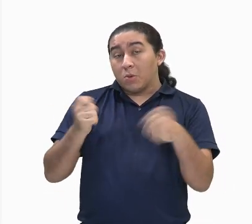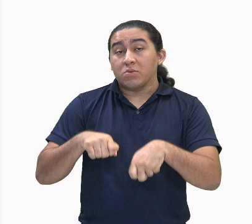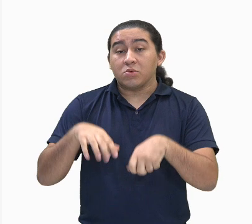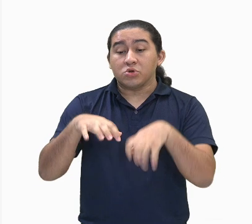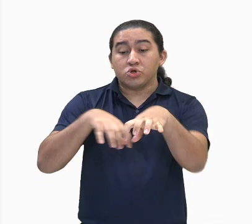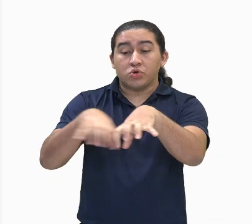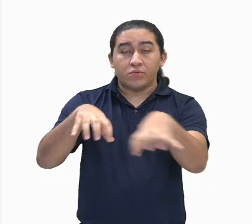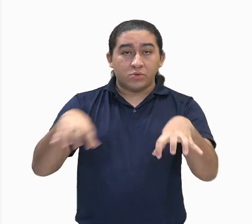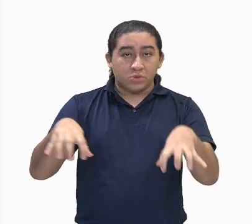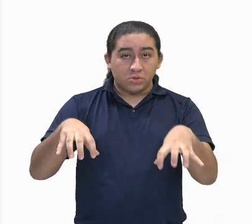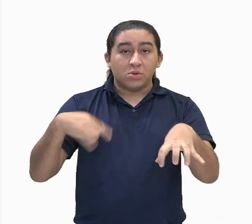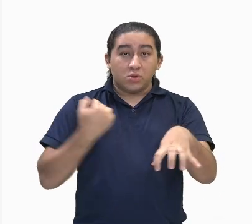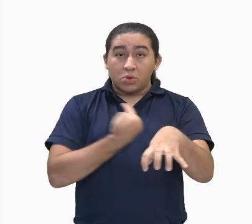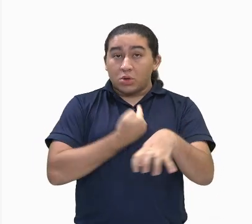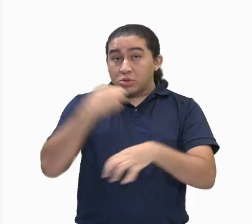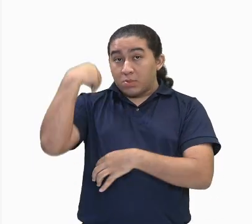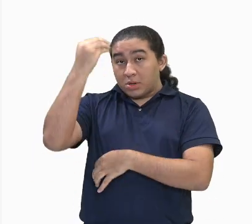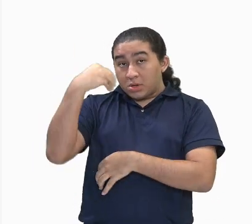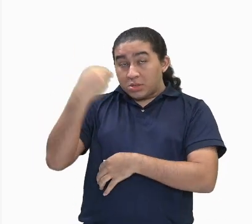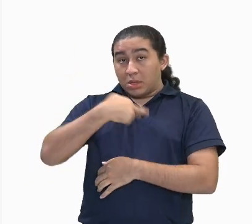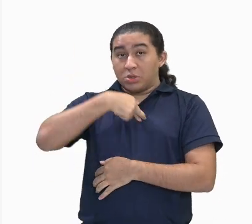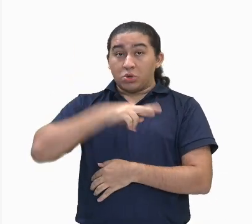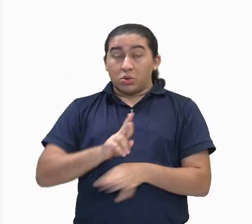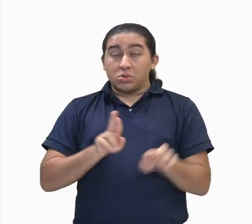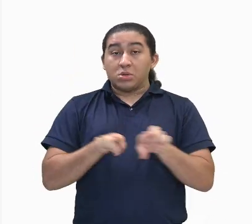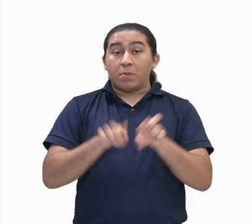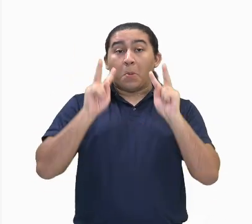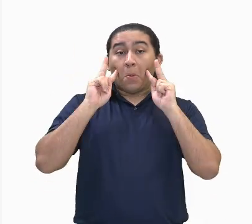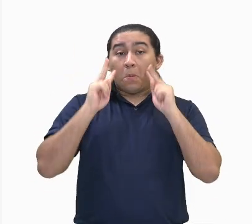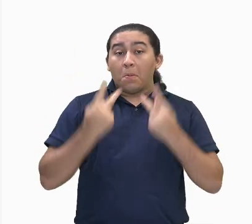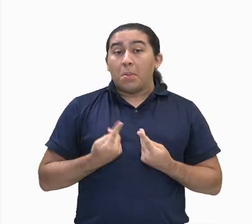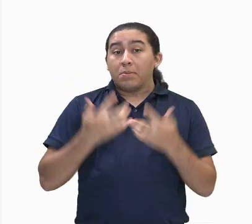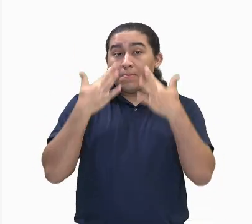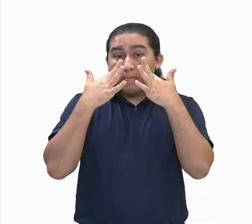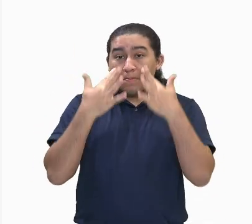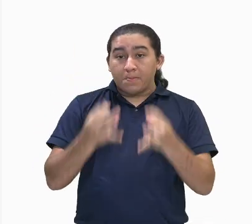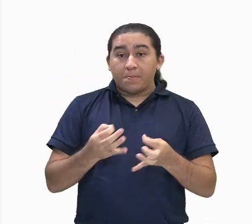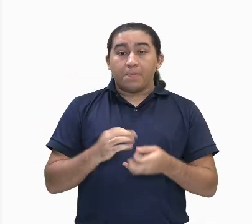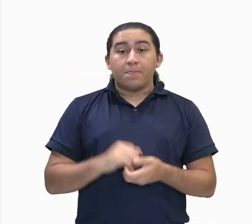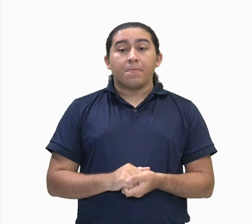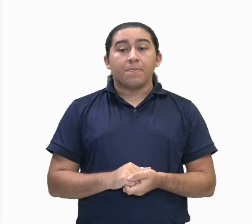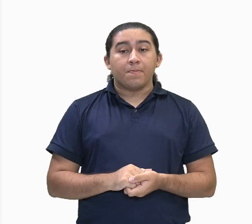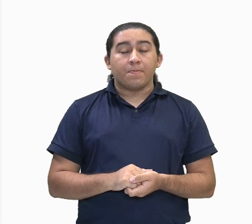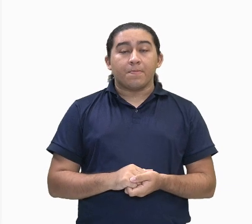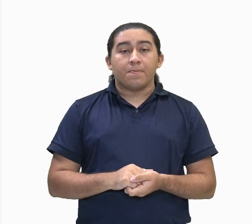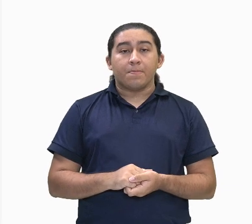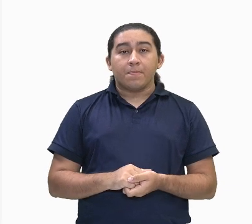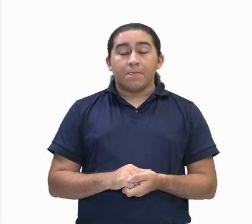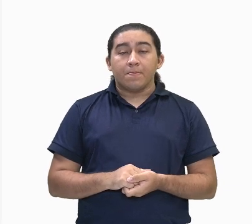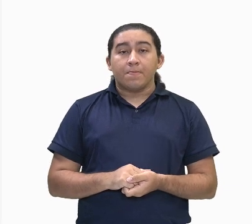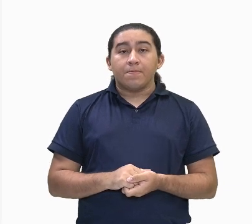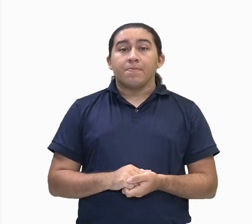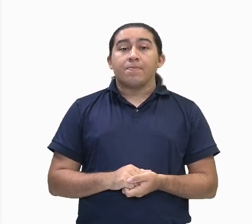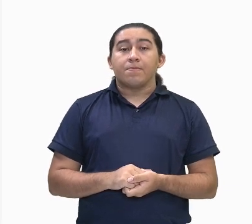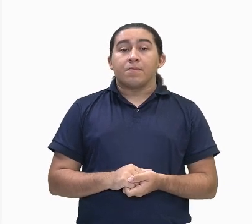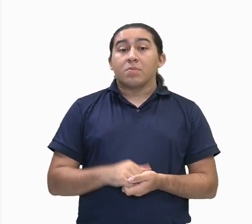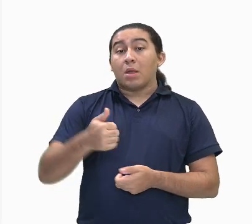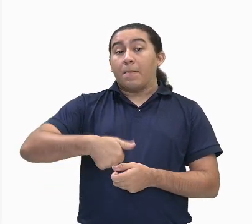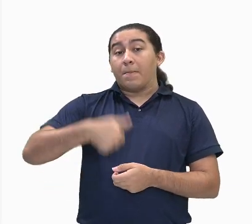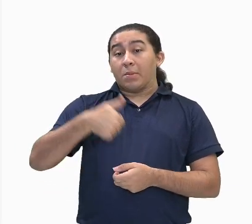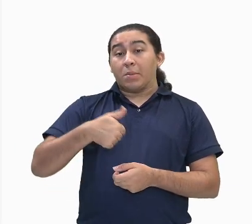nossa experiência religiosa, na nossa experiência humana. Vamos lá? Os ritos podem ser, em primeiro